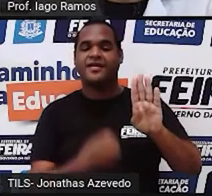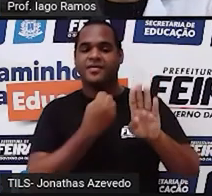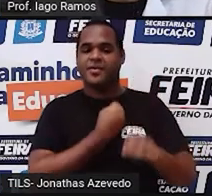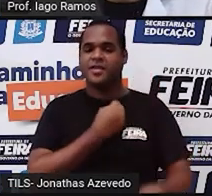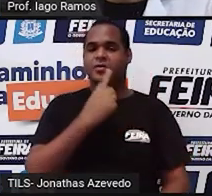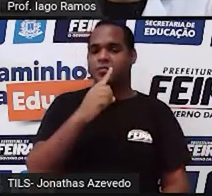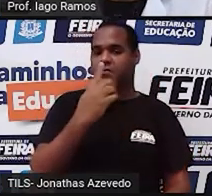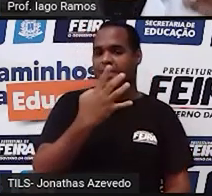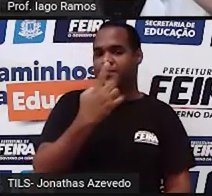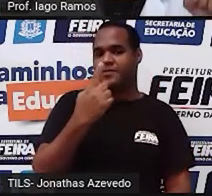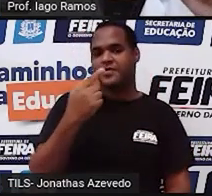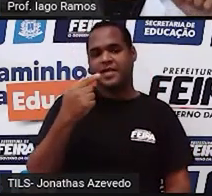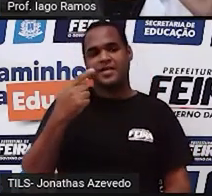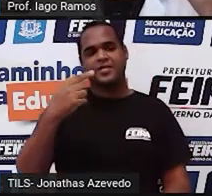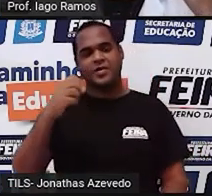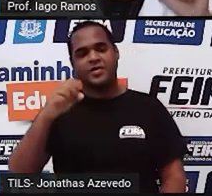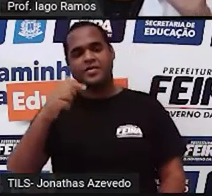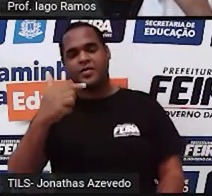1,4